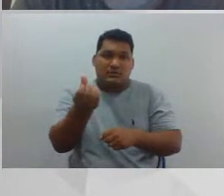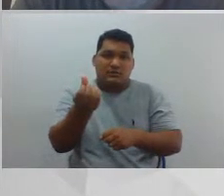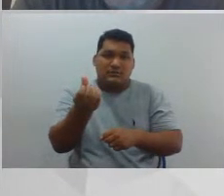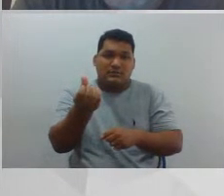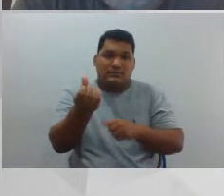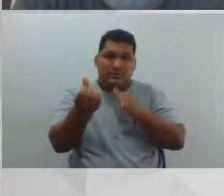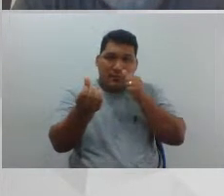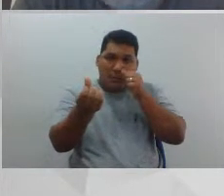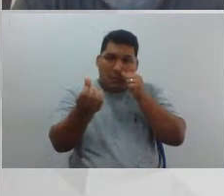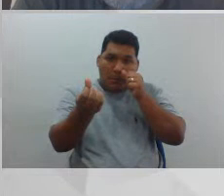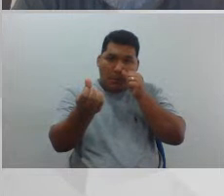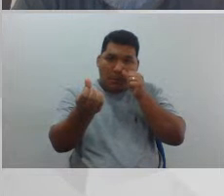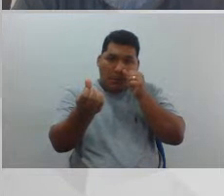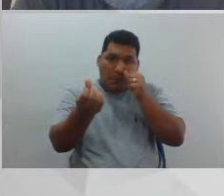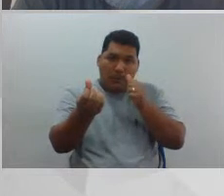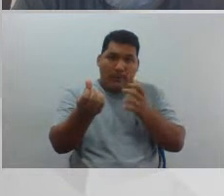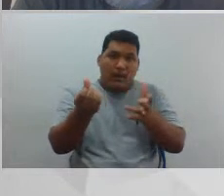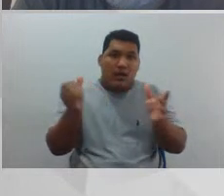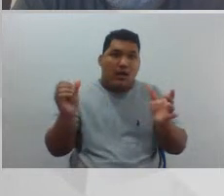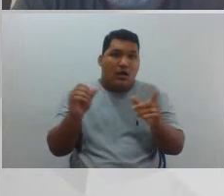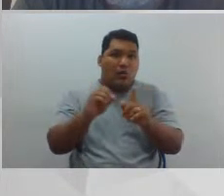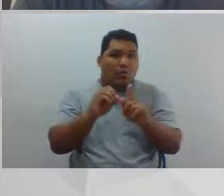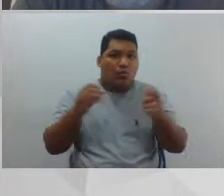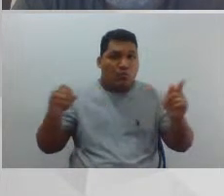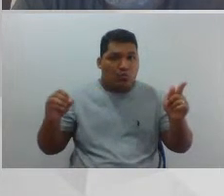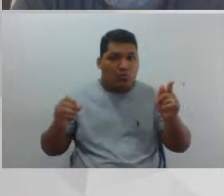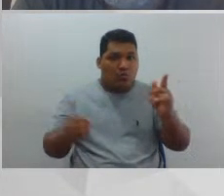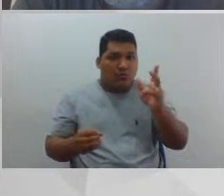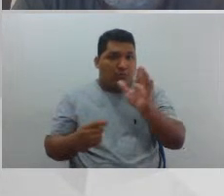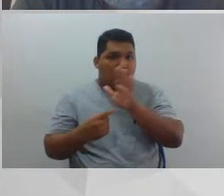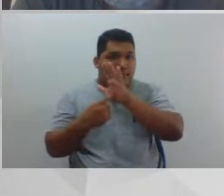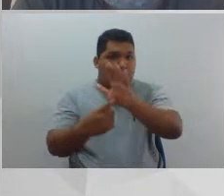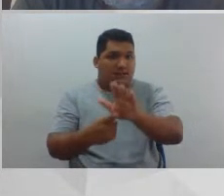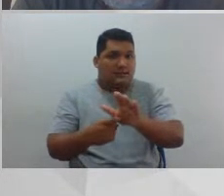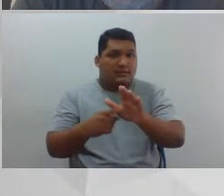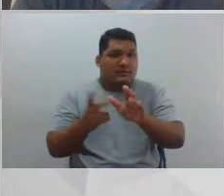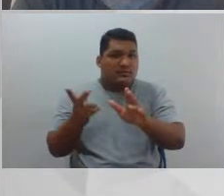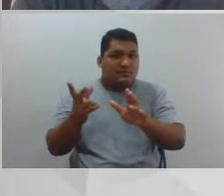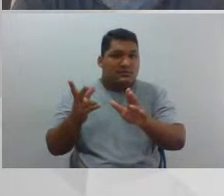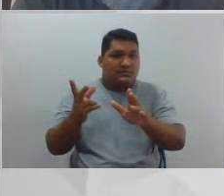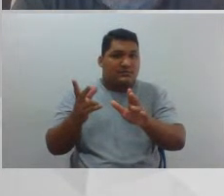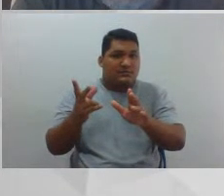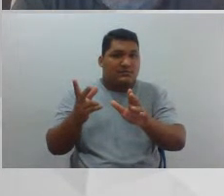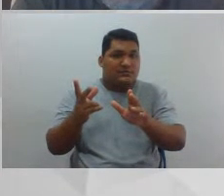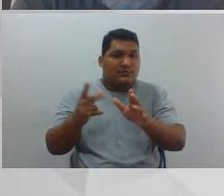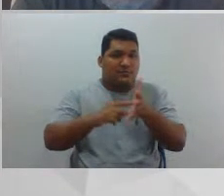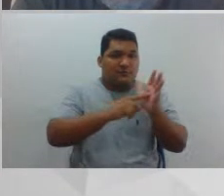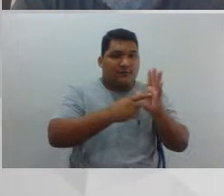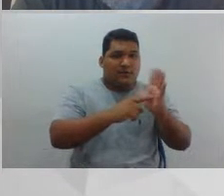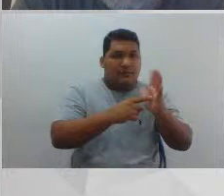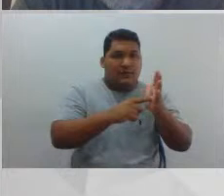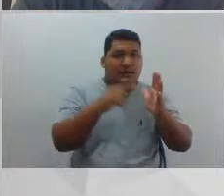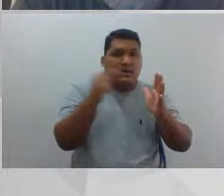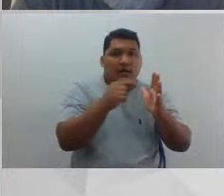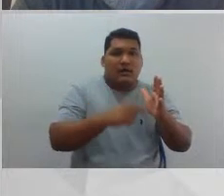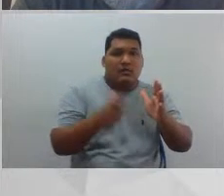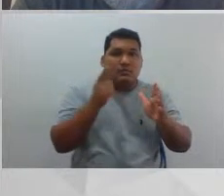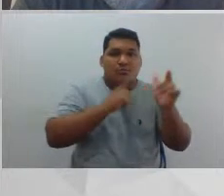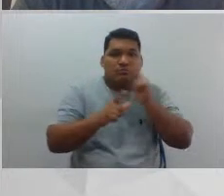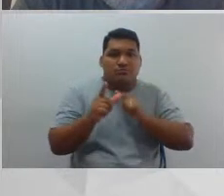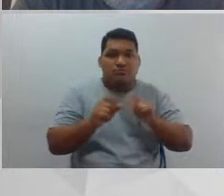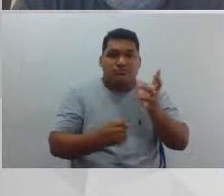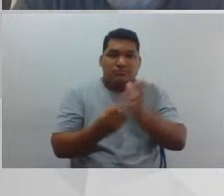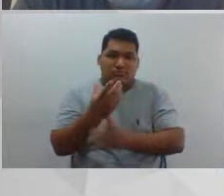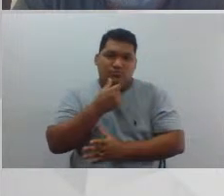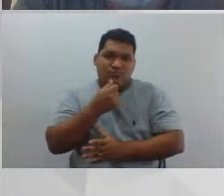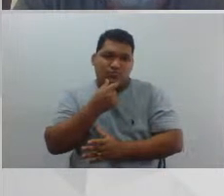o Google, né, apresenta uma ferramenta, né, que ganha lá o especialista sul-coreano, né, no